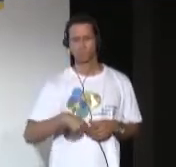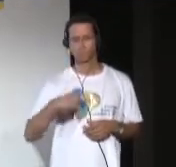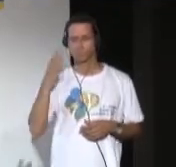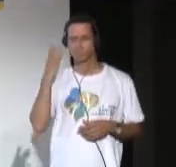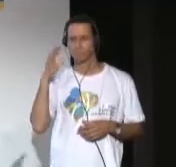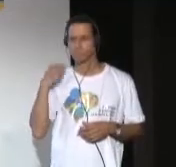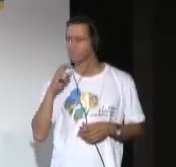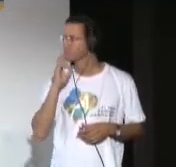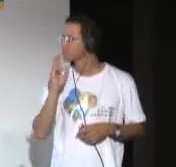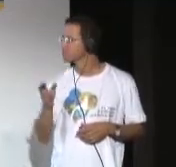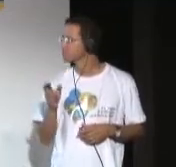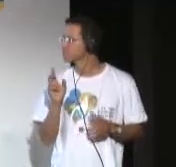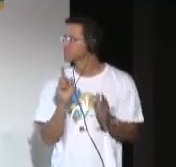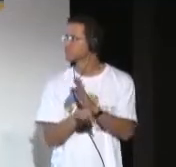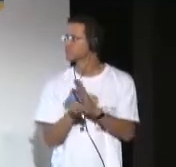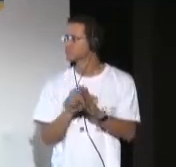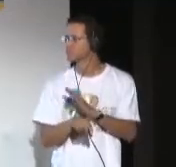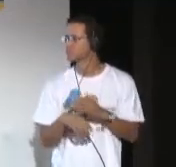palavras.